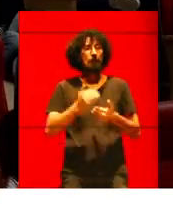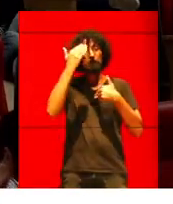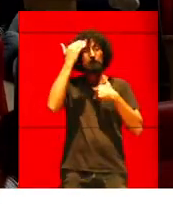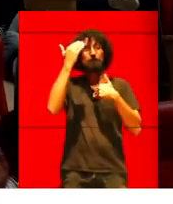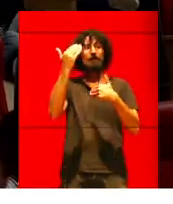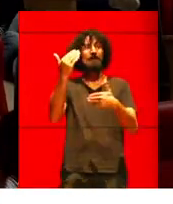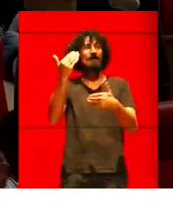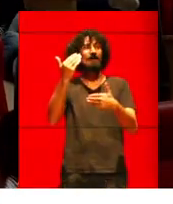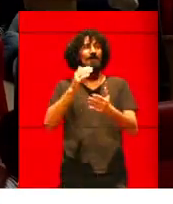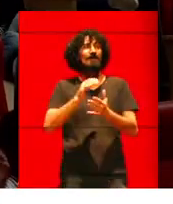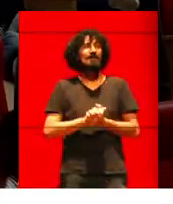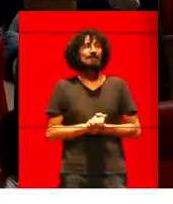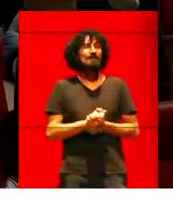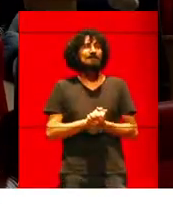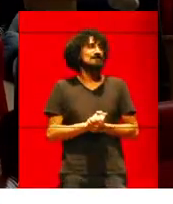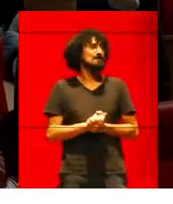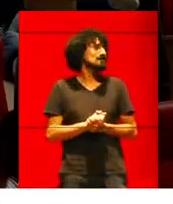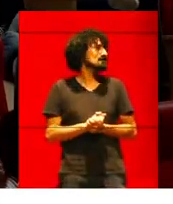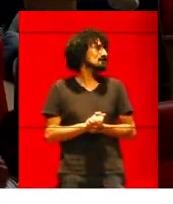viu?